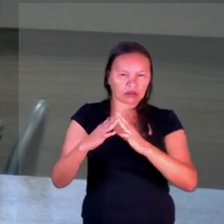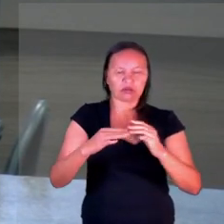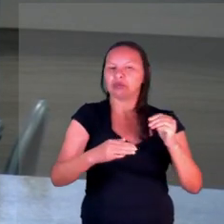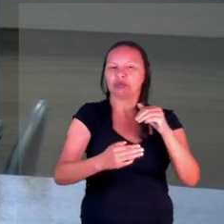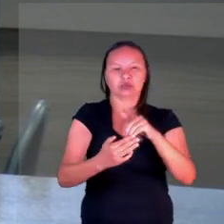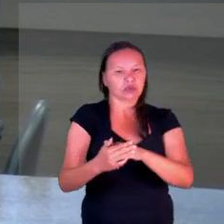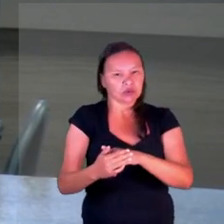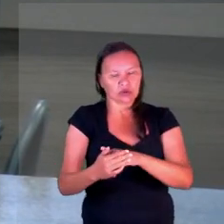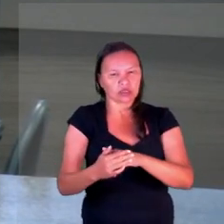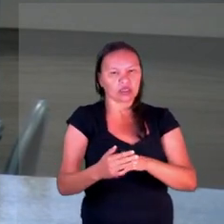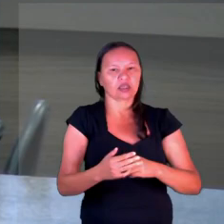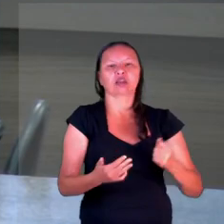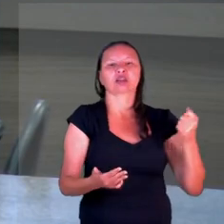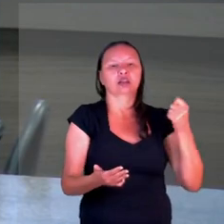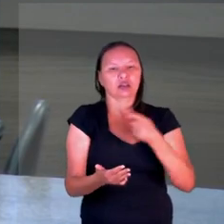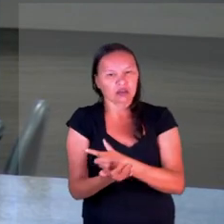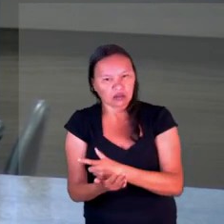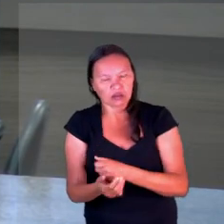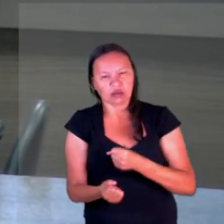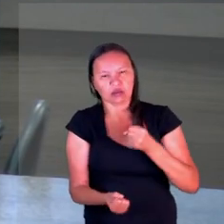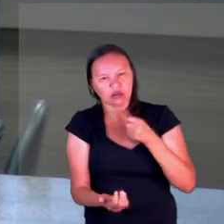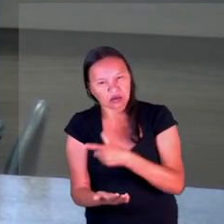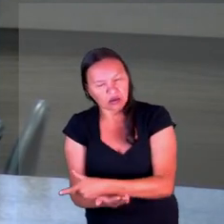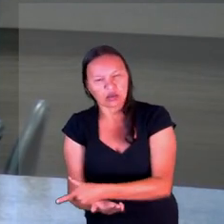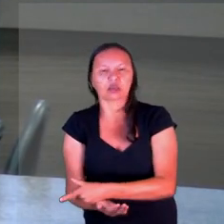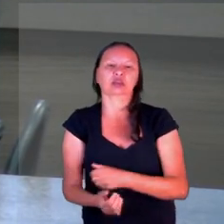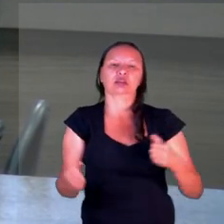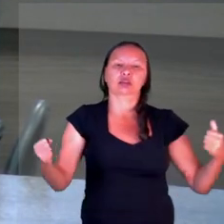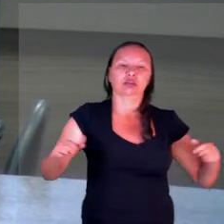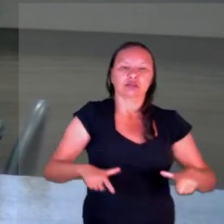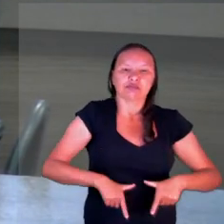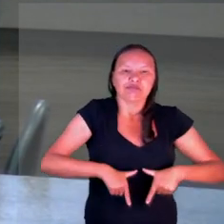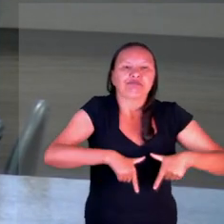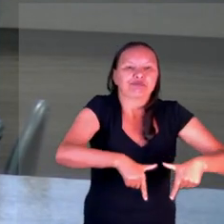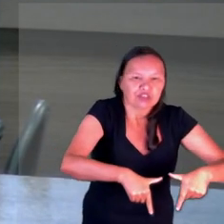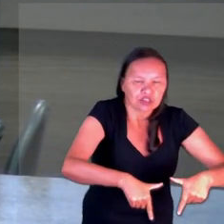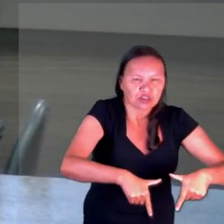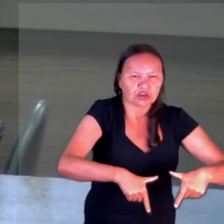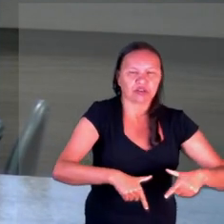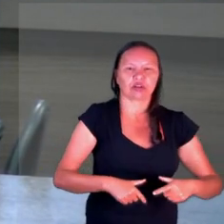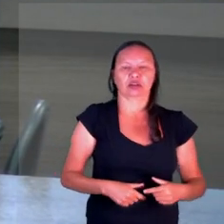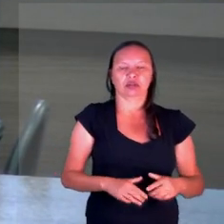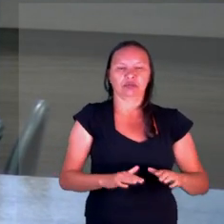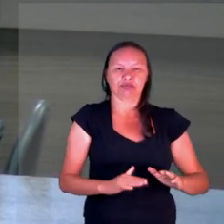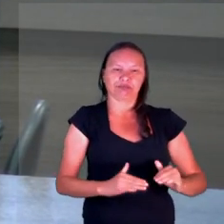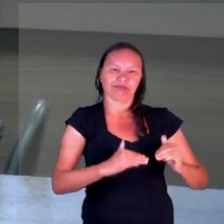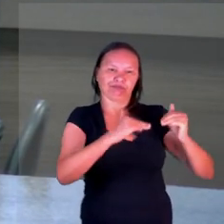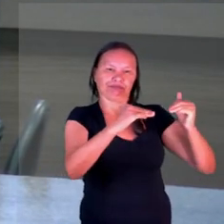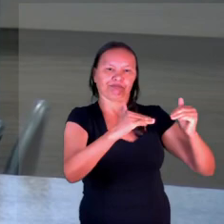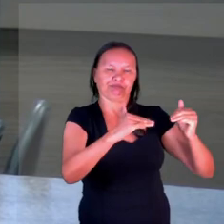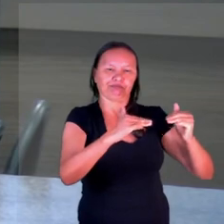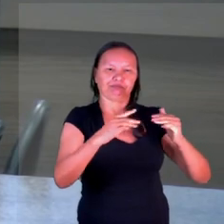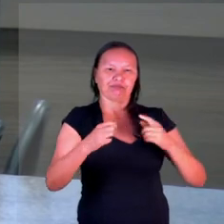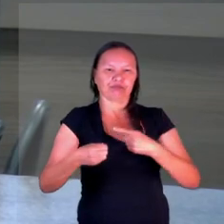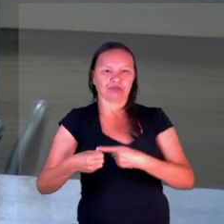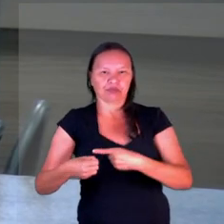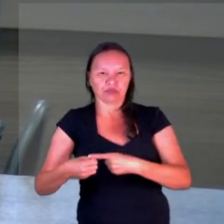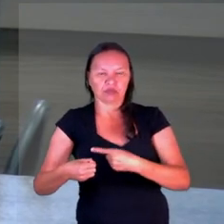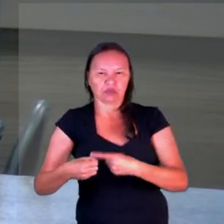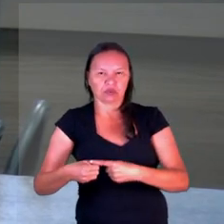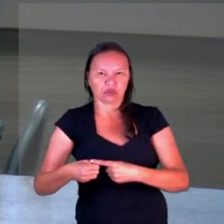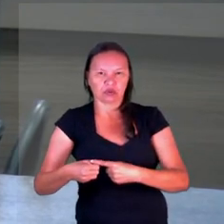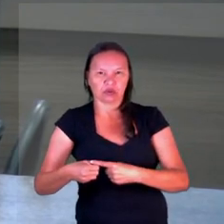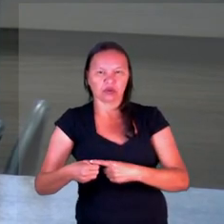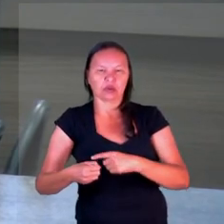alugam e a gente não enfrenta isso né infelizmente eu fiz um levantamento numa cidade de Grajaú no interior do